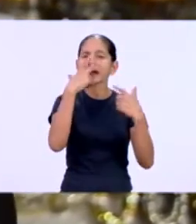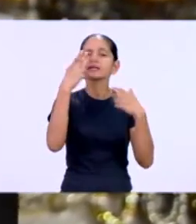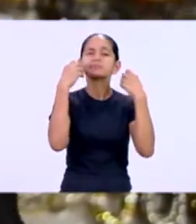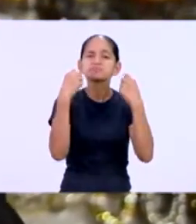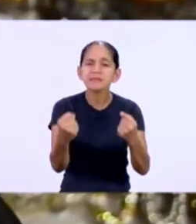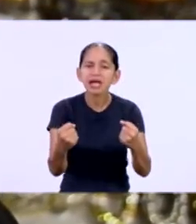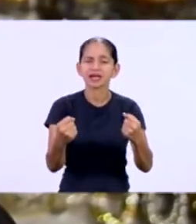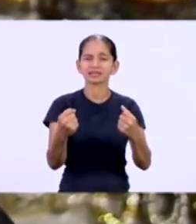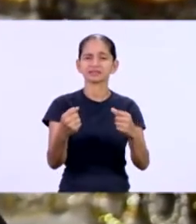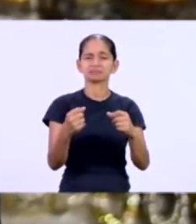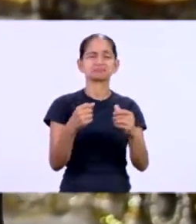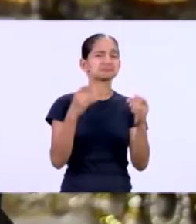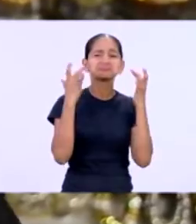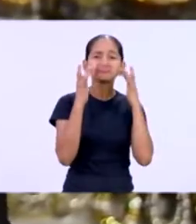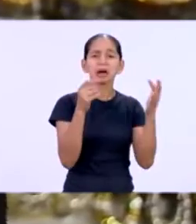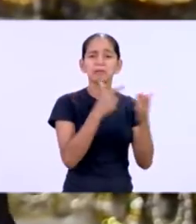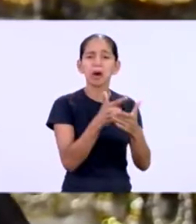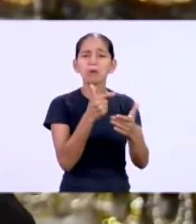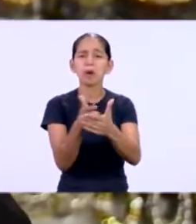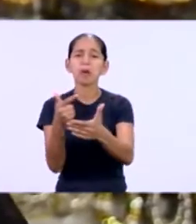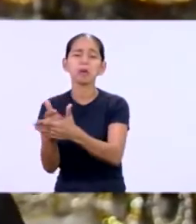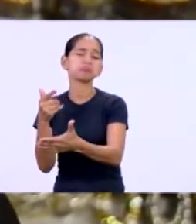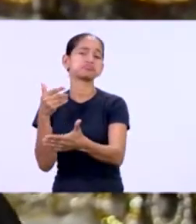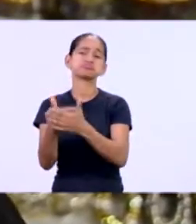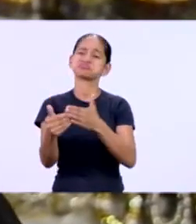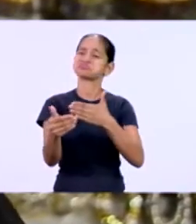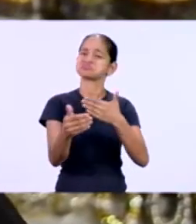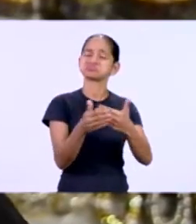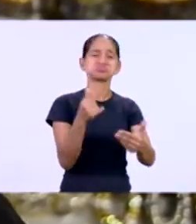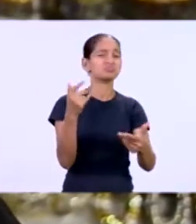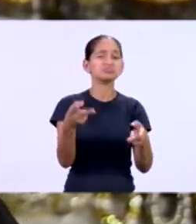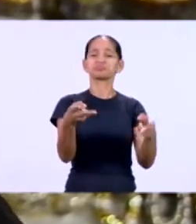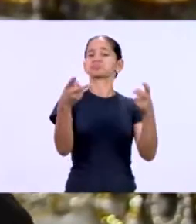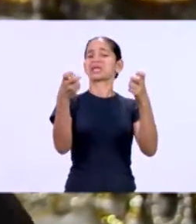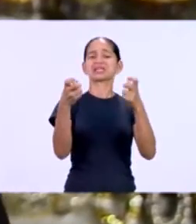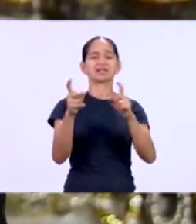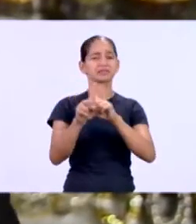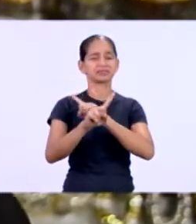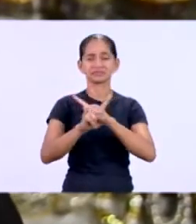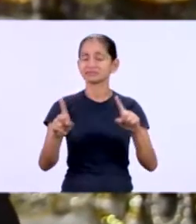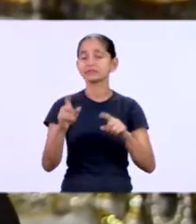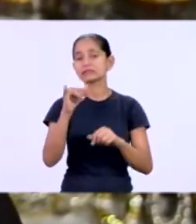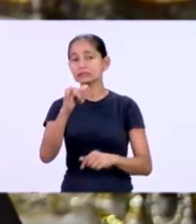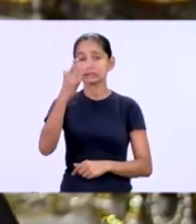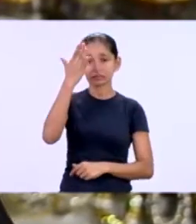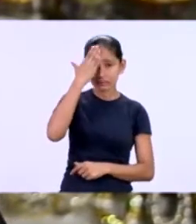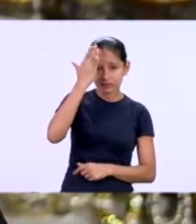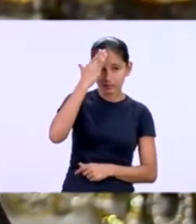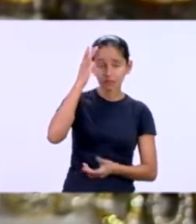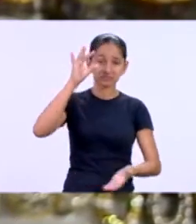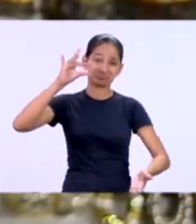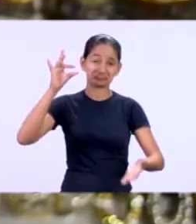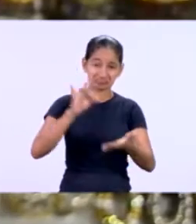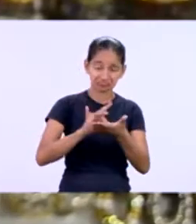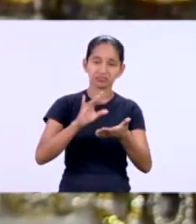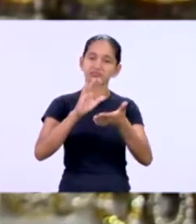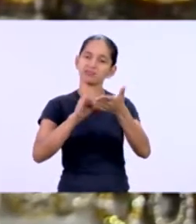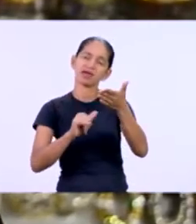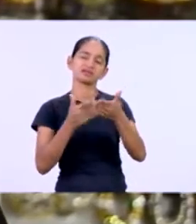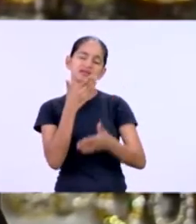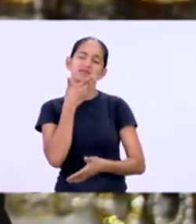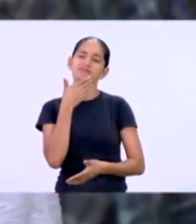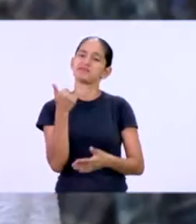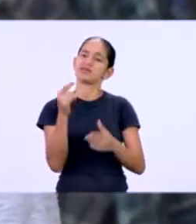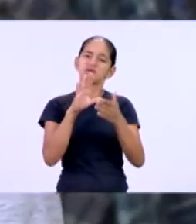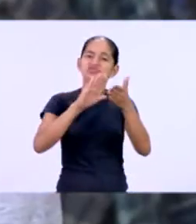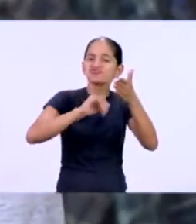de itens que a gente compra, o imposto ele é tão grande que se a gente tivesse o valor menos, com certeza seria